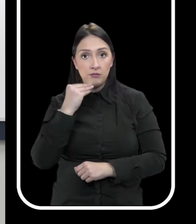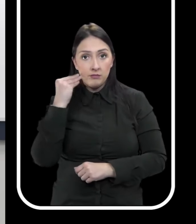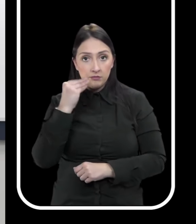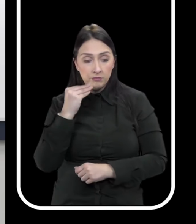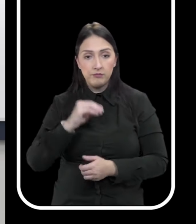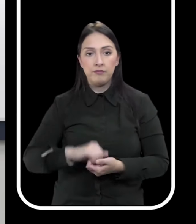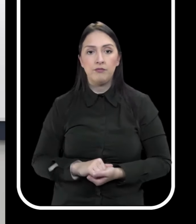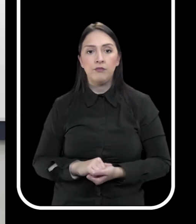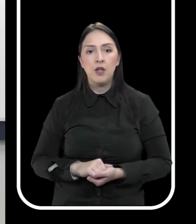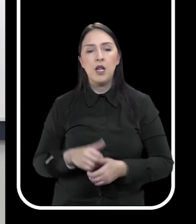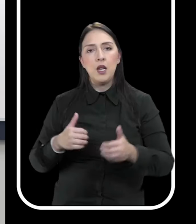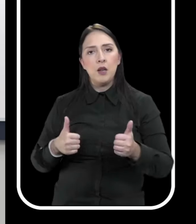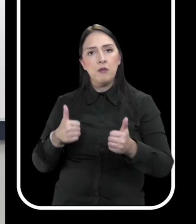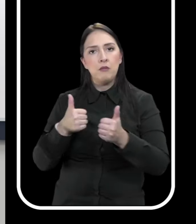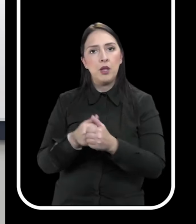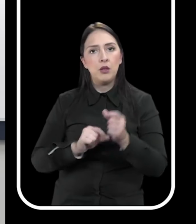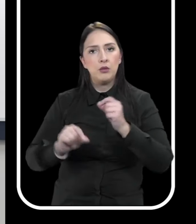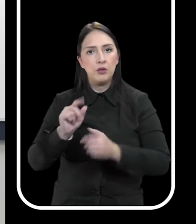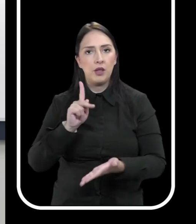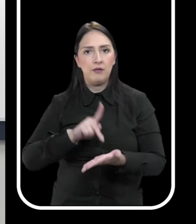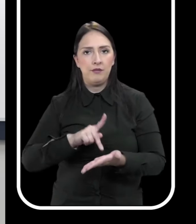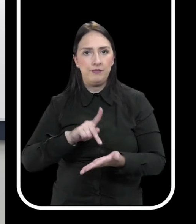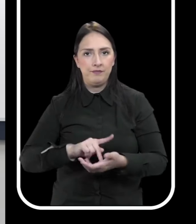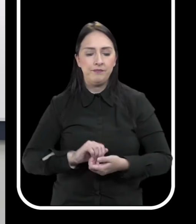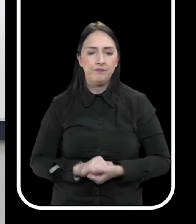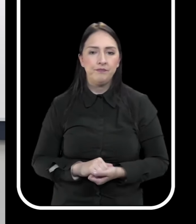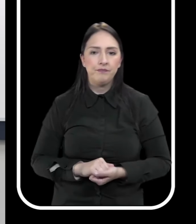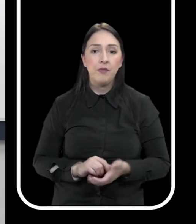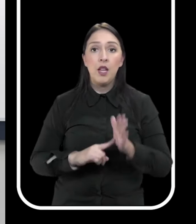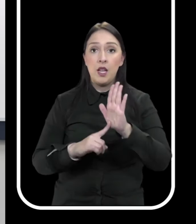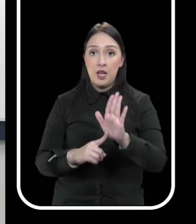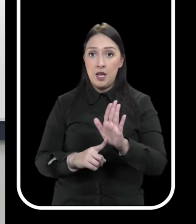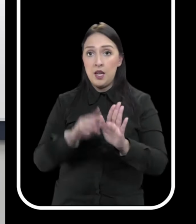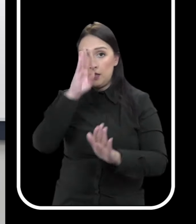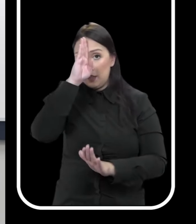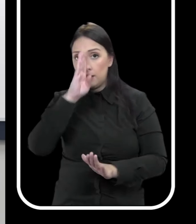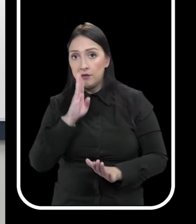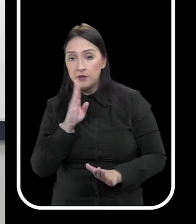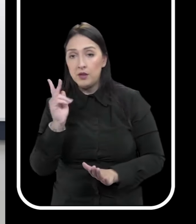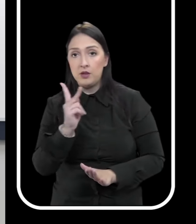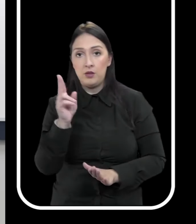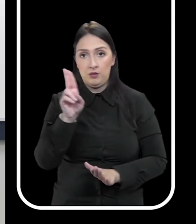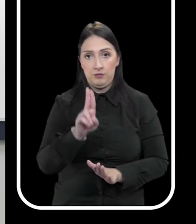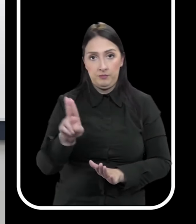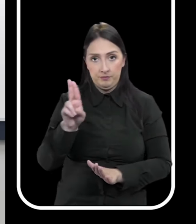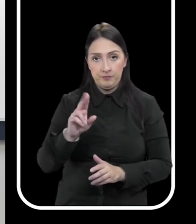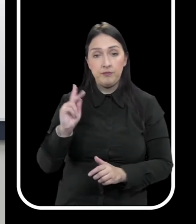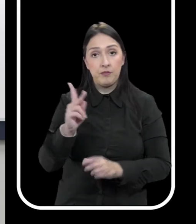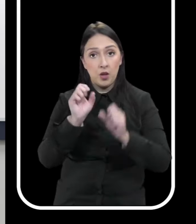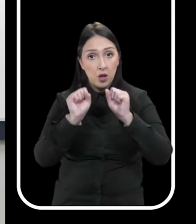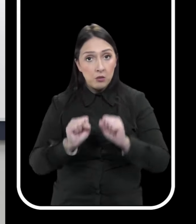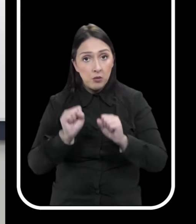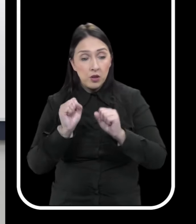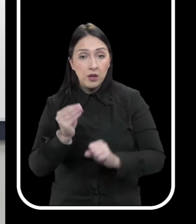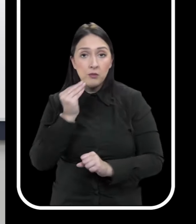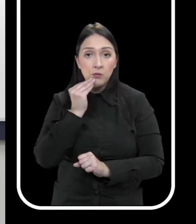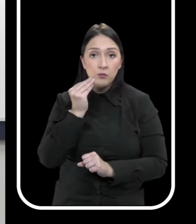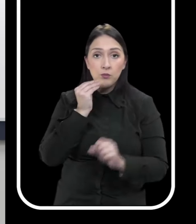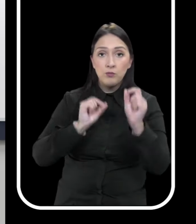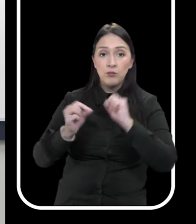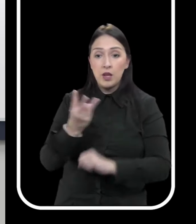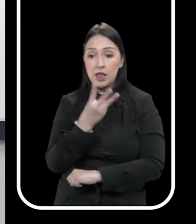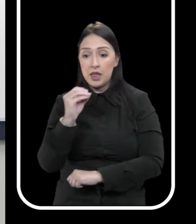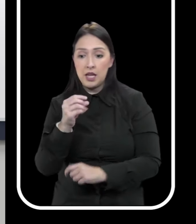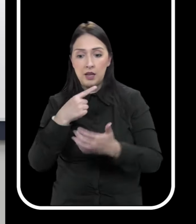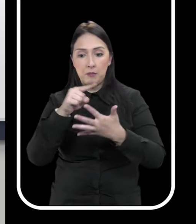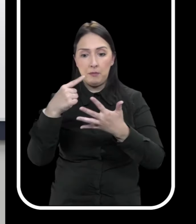na simulação muito próximos da realidade. Nessa versão free que nós estamos utilizando, nós podemos simular